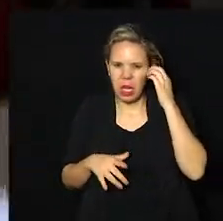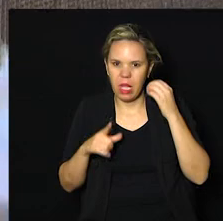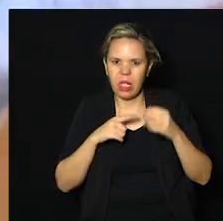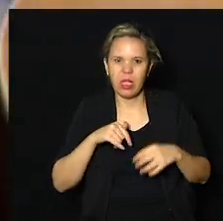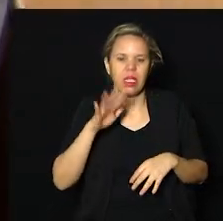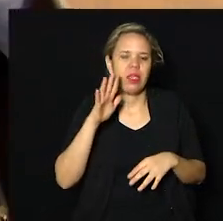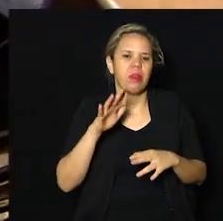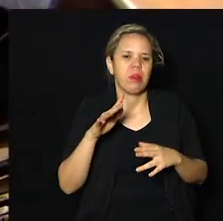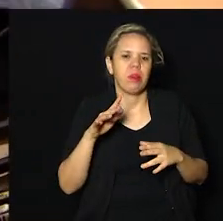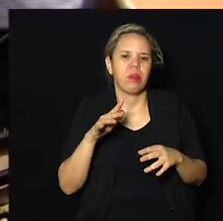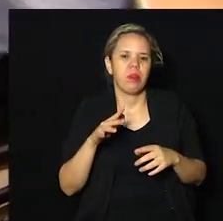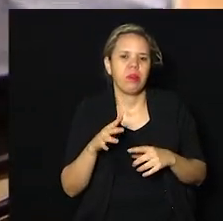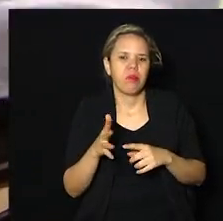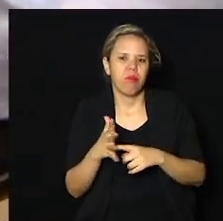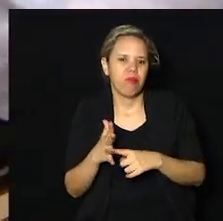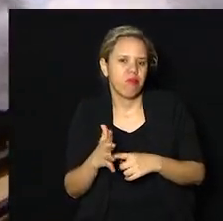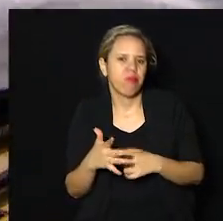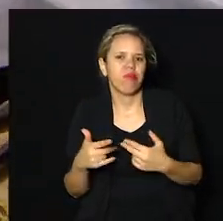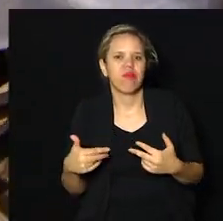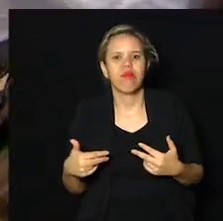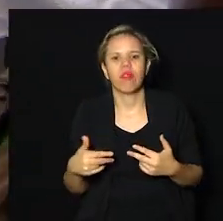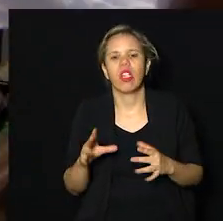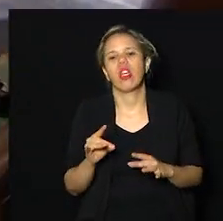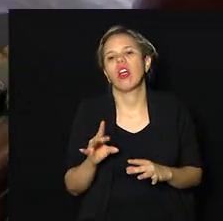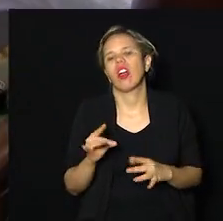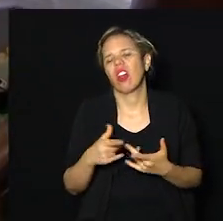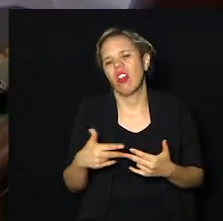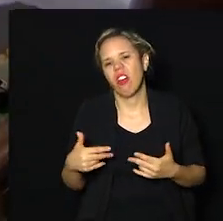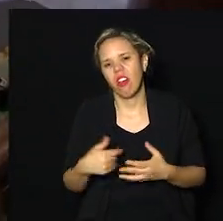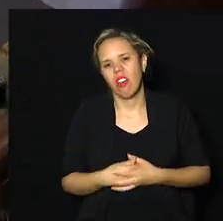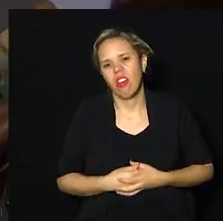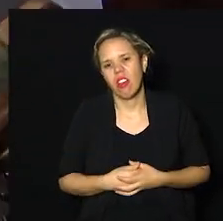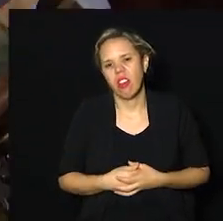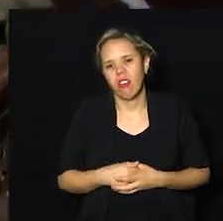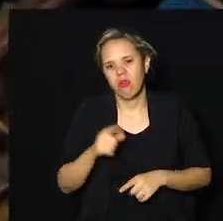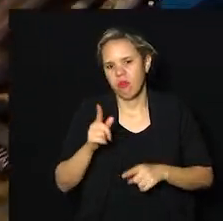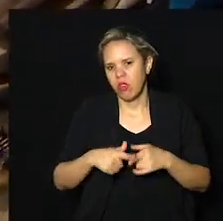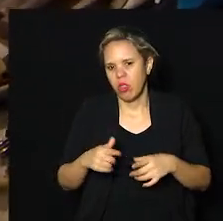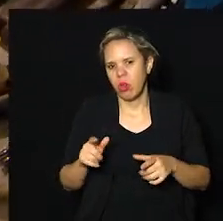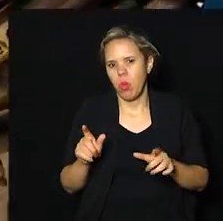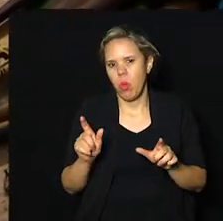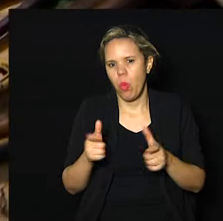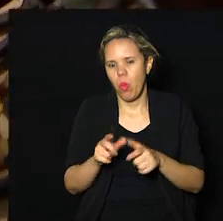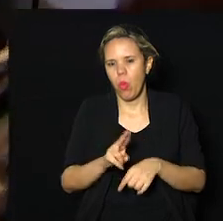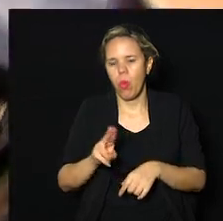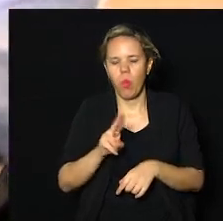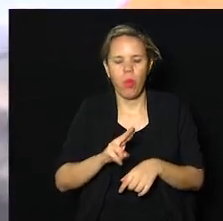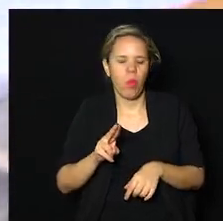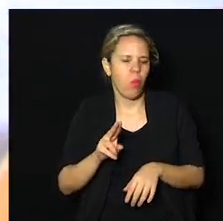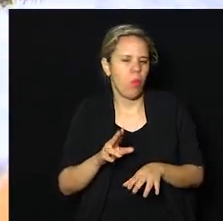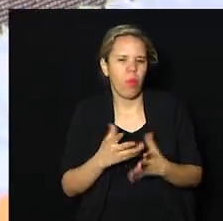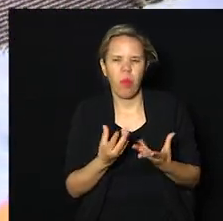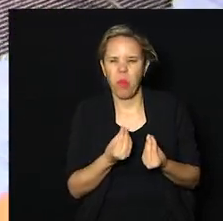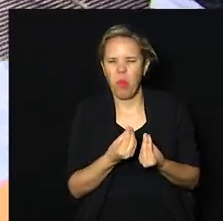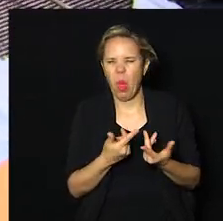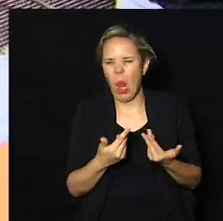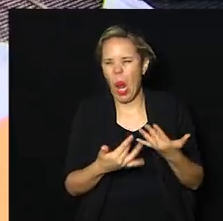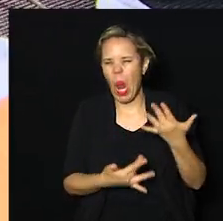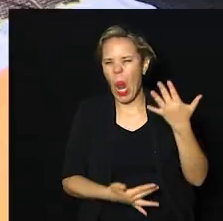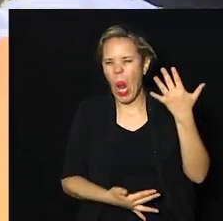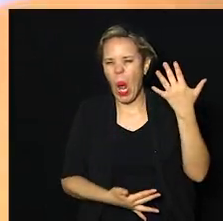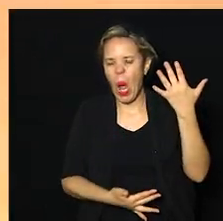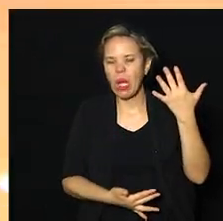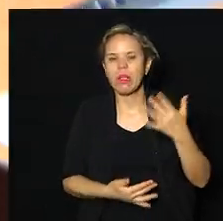mais gabarito, mais sargentos, gabaritos para colagem de cavalete, ferramentas que são menos usuais, planas manuais, olha só,